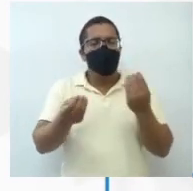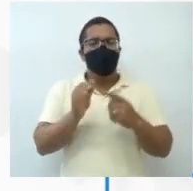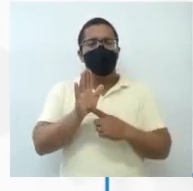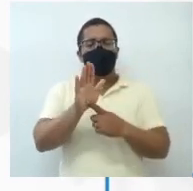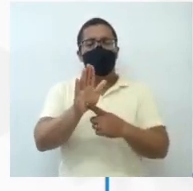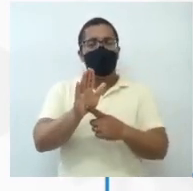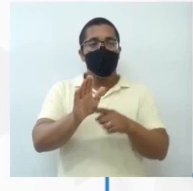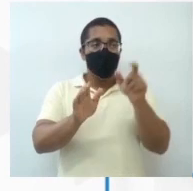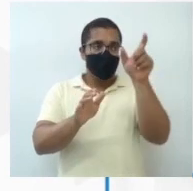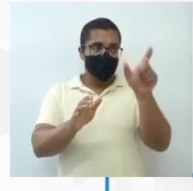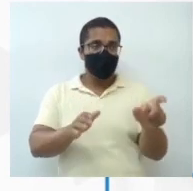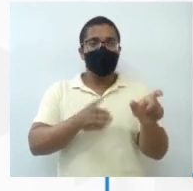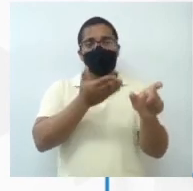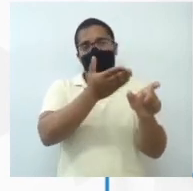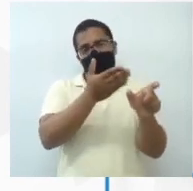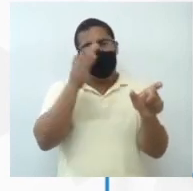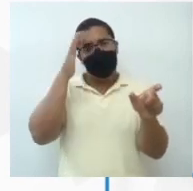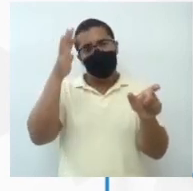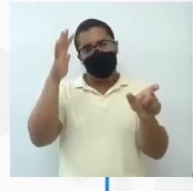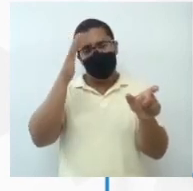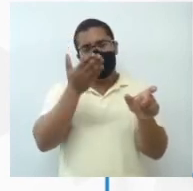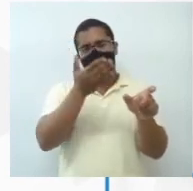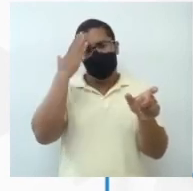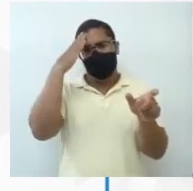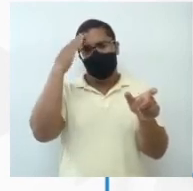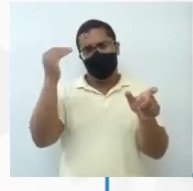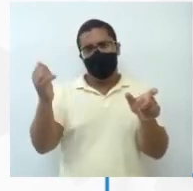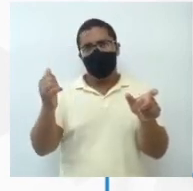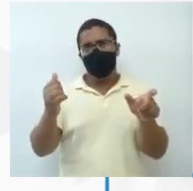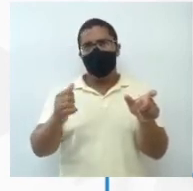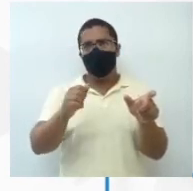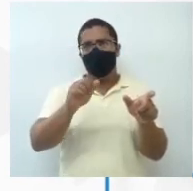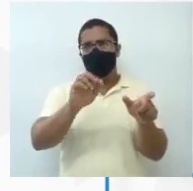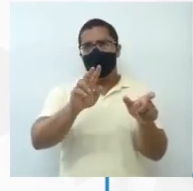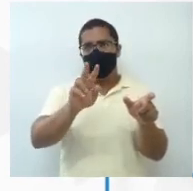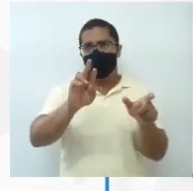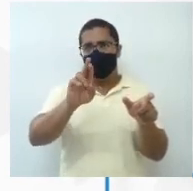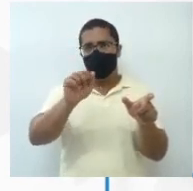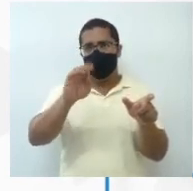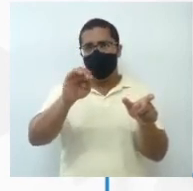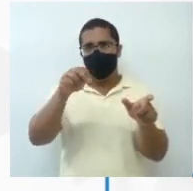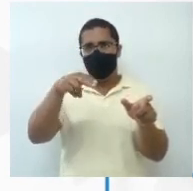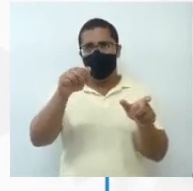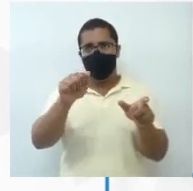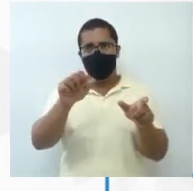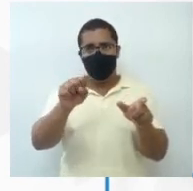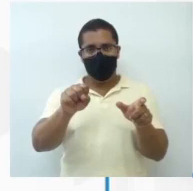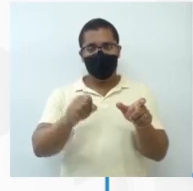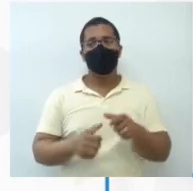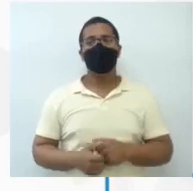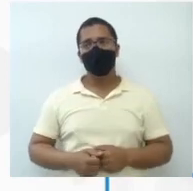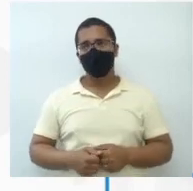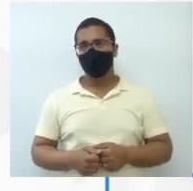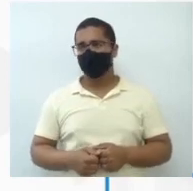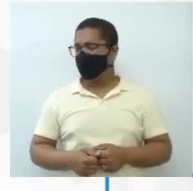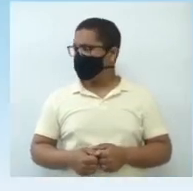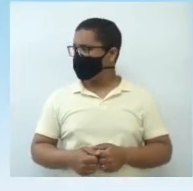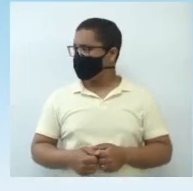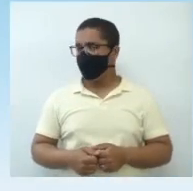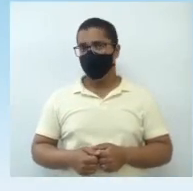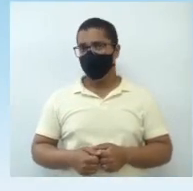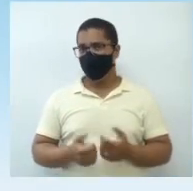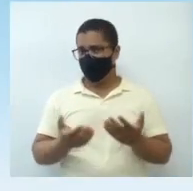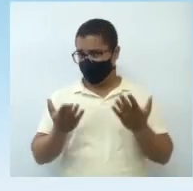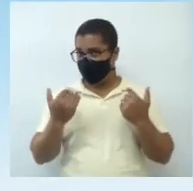de um Pensador de um filósofo de um filósofo chamado habermas Tá certo então vamos lá e vamos